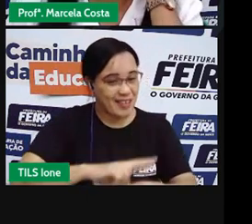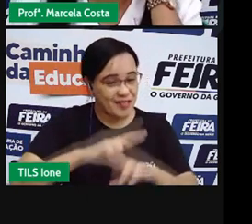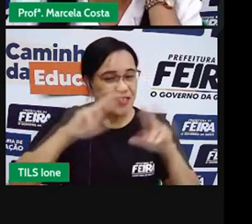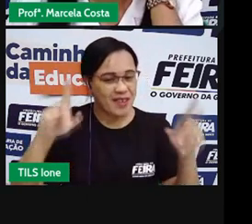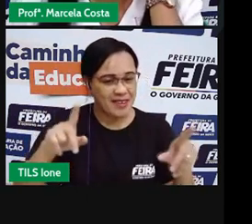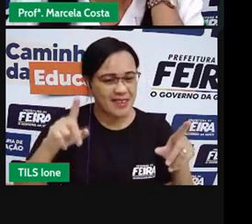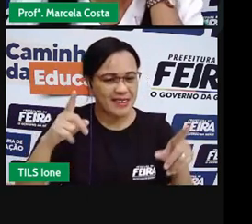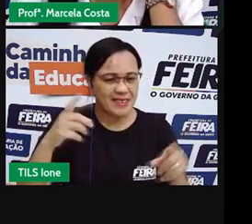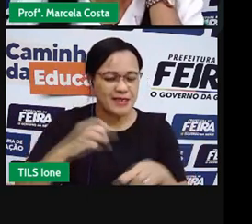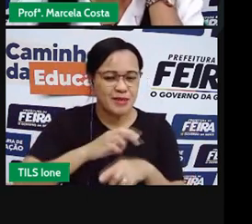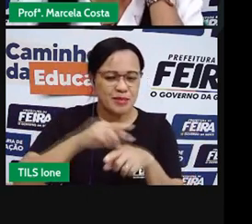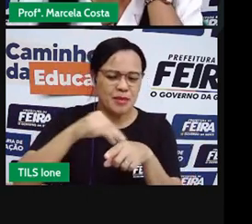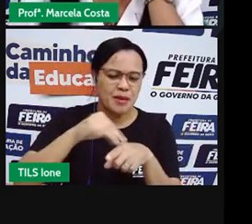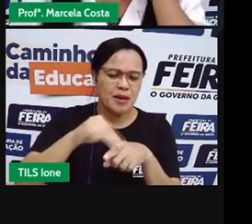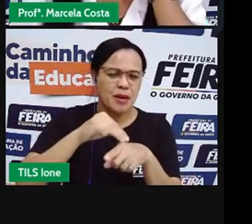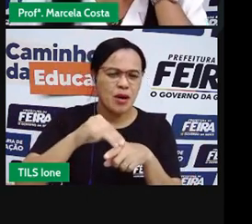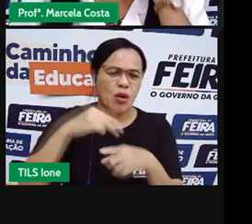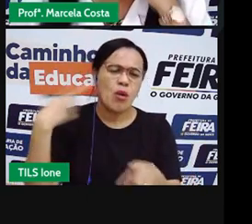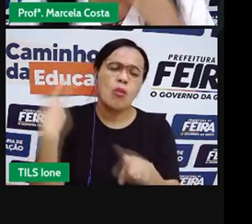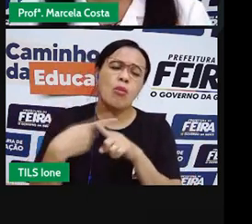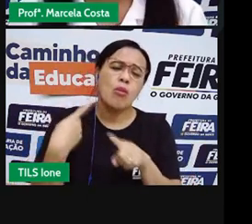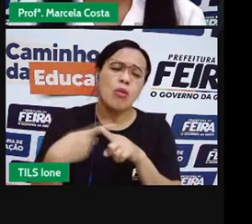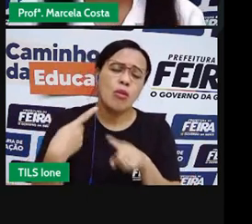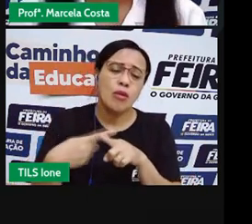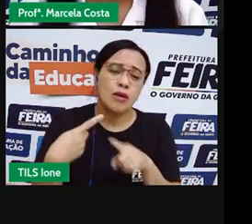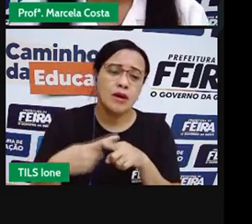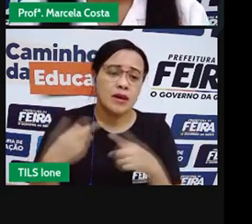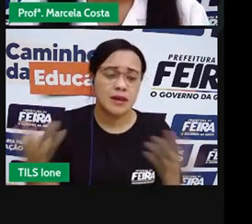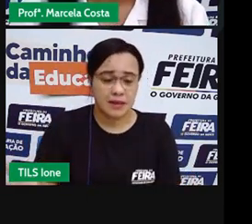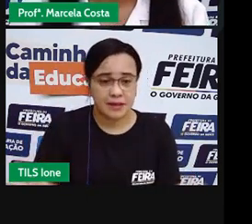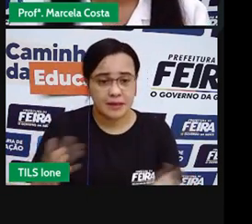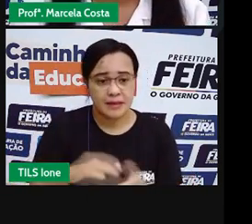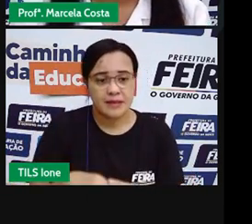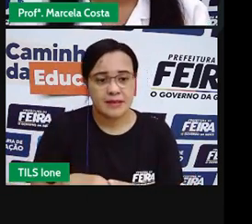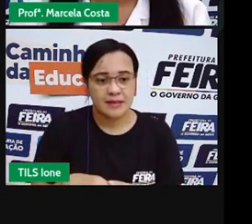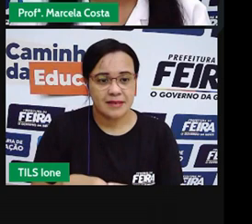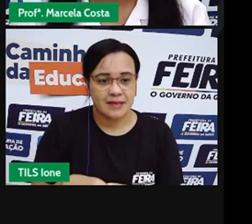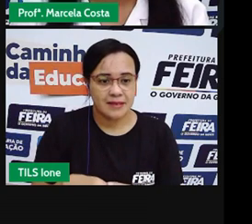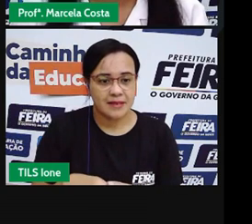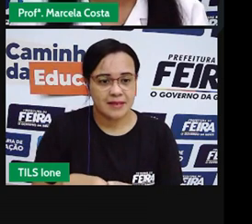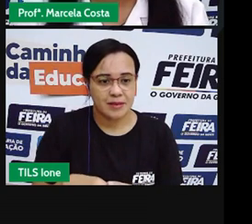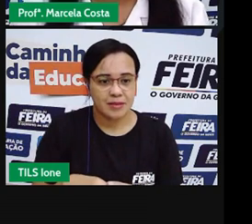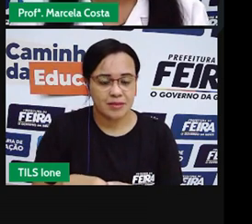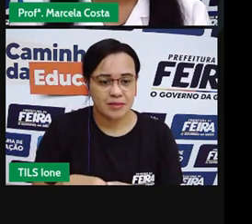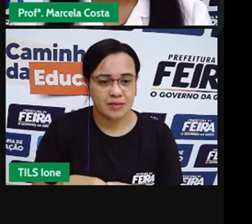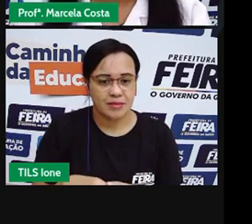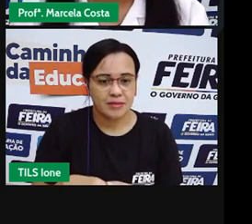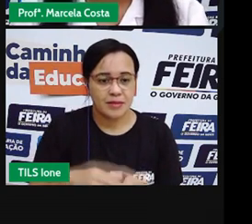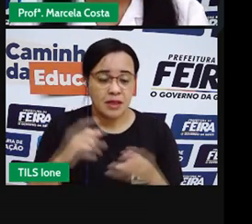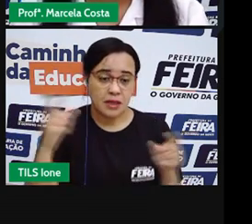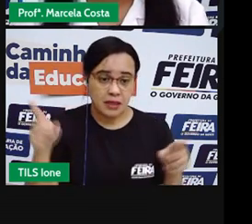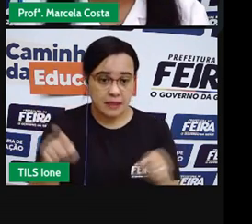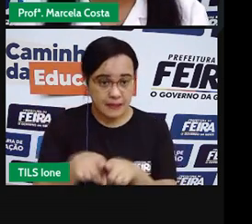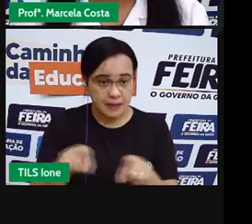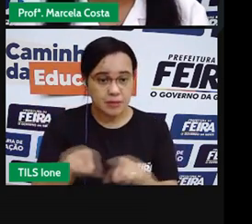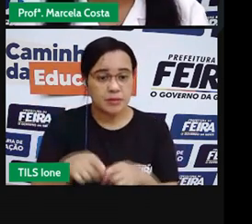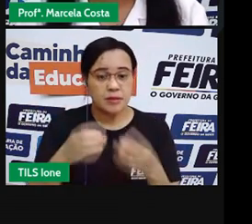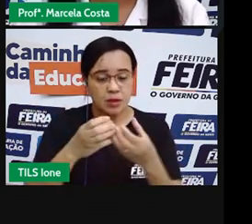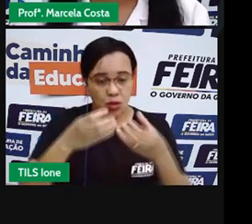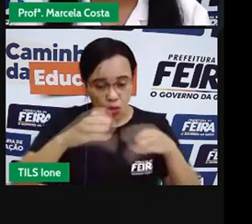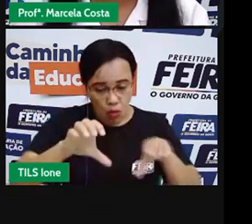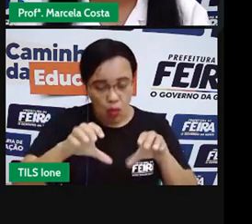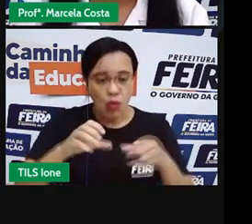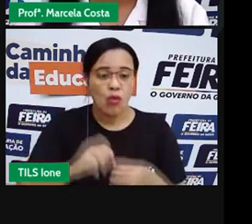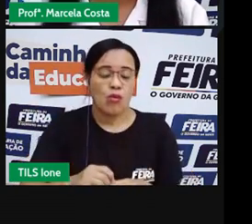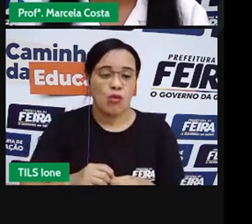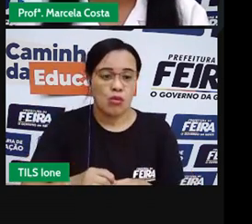acontece? Já viu também que tem ovos de galinha caipira,